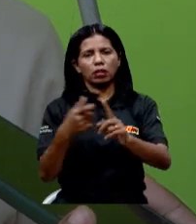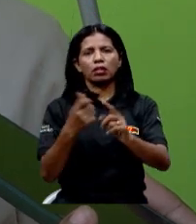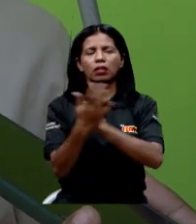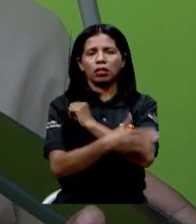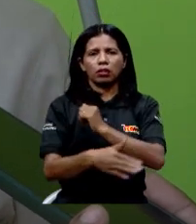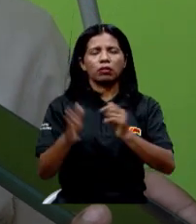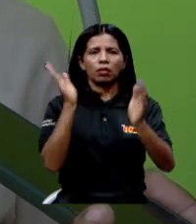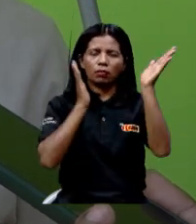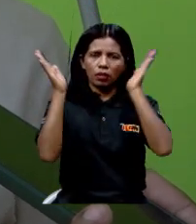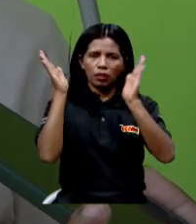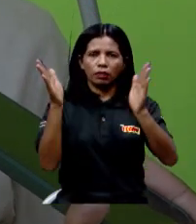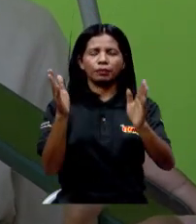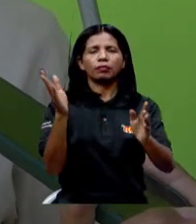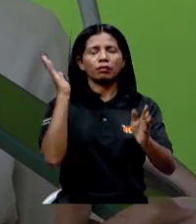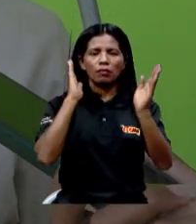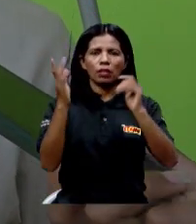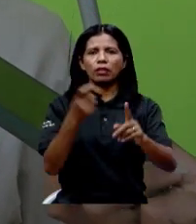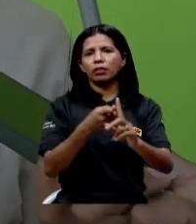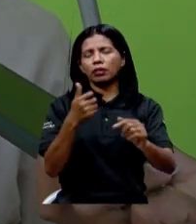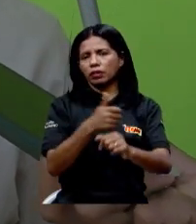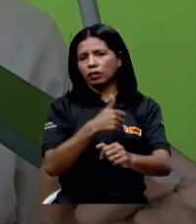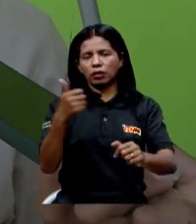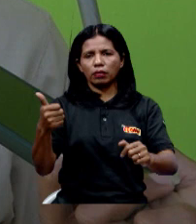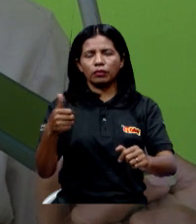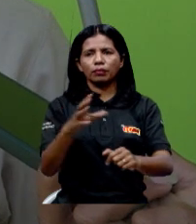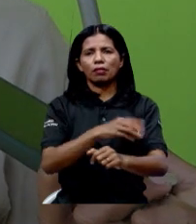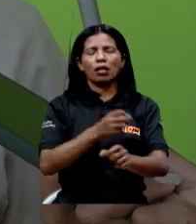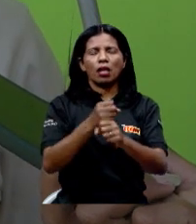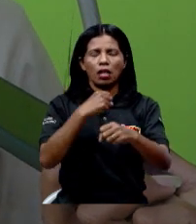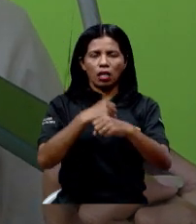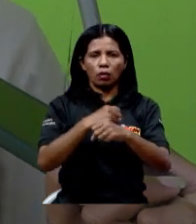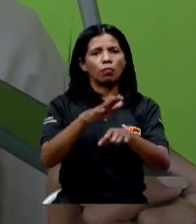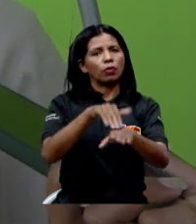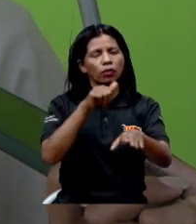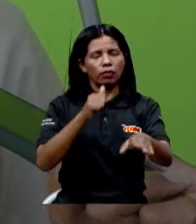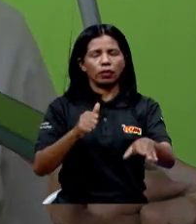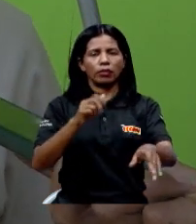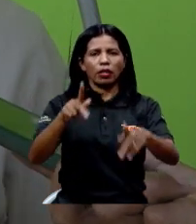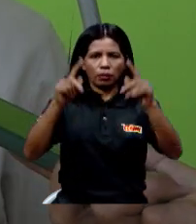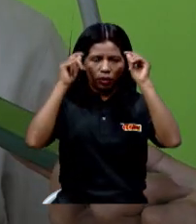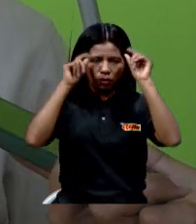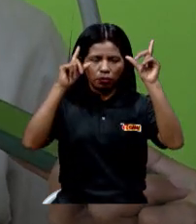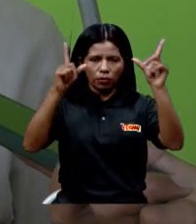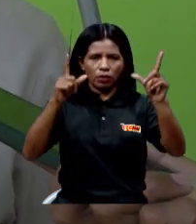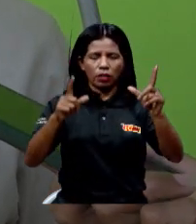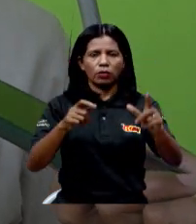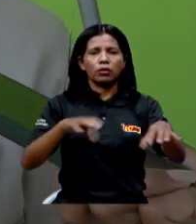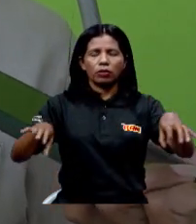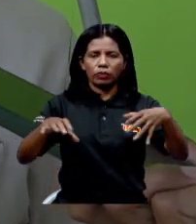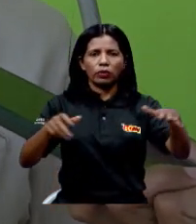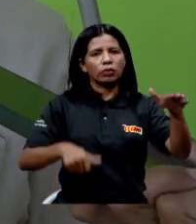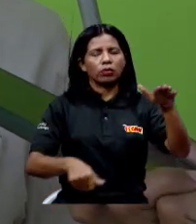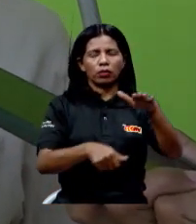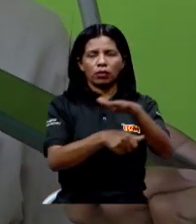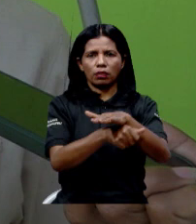si Malaysia nasaun ilya Pasifik si selu ne be maka komite tiap bahalo ne agar influensi na fati ni tanya lebar sih sai ne